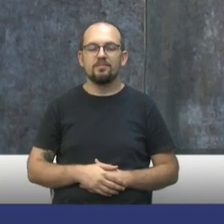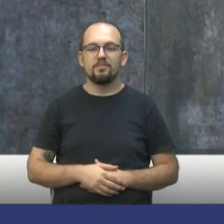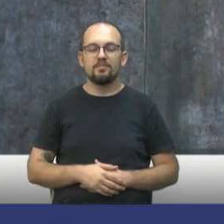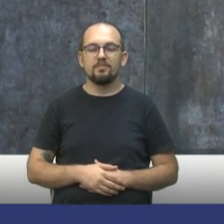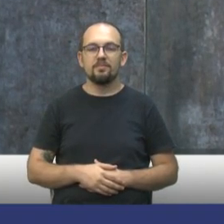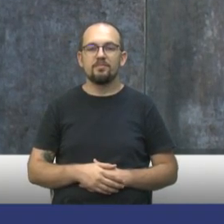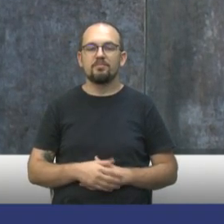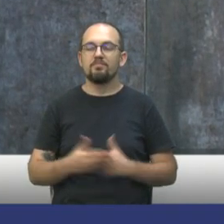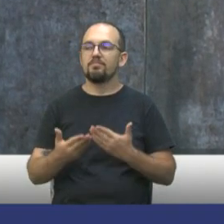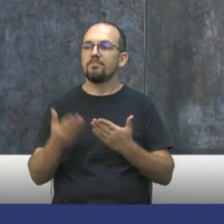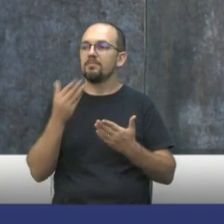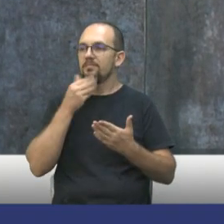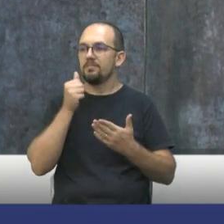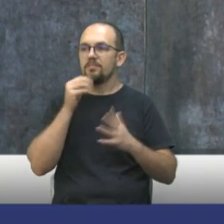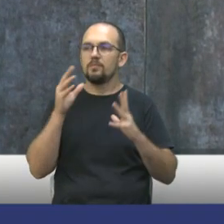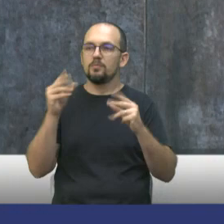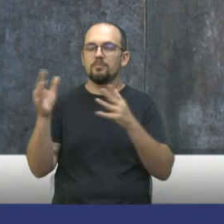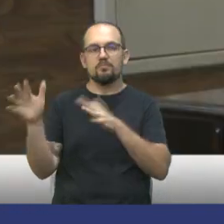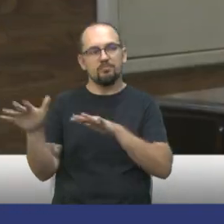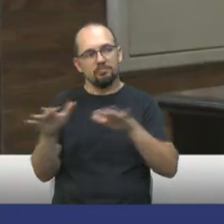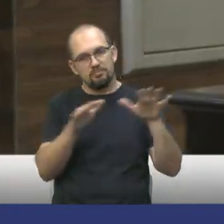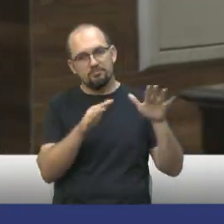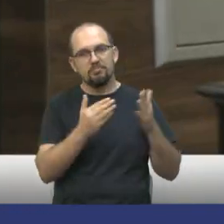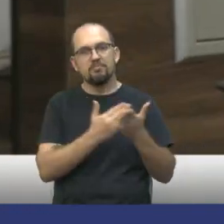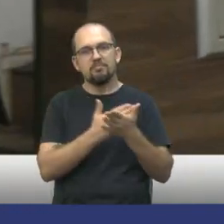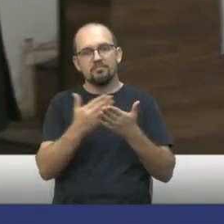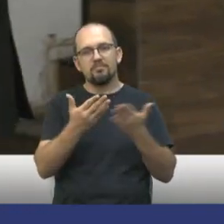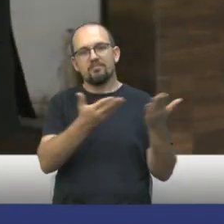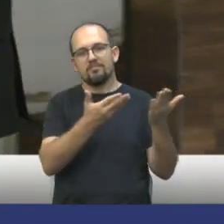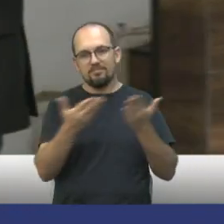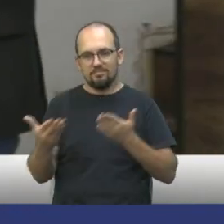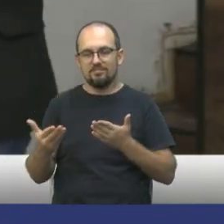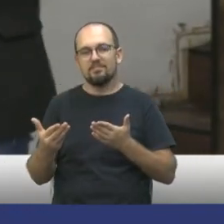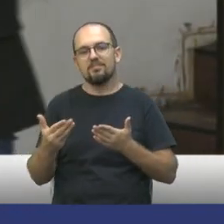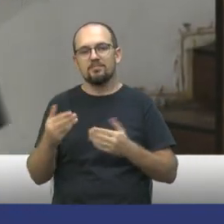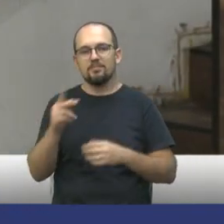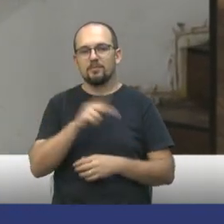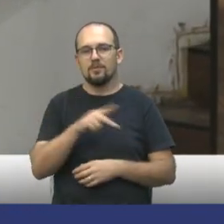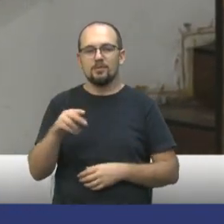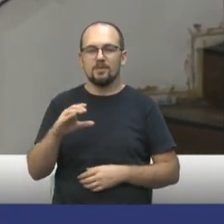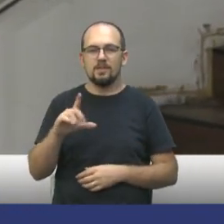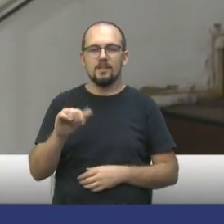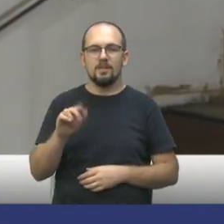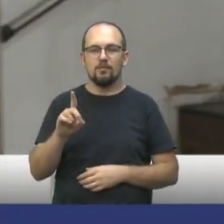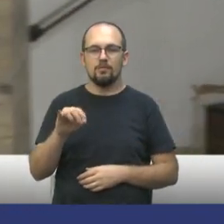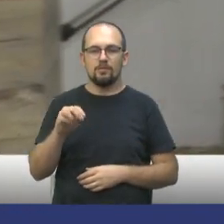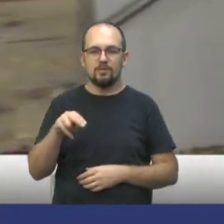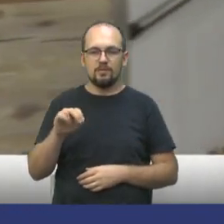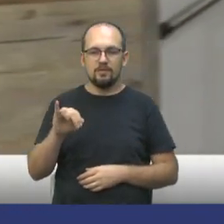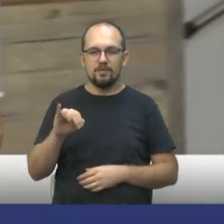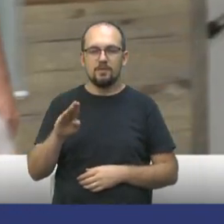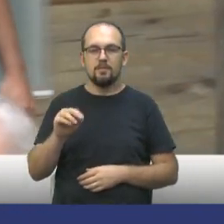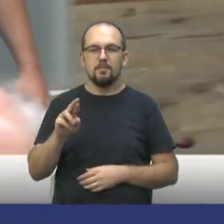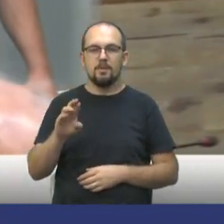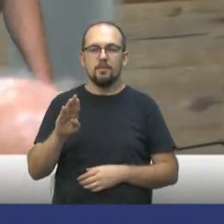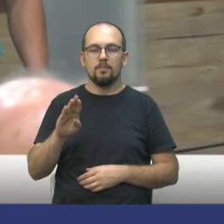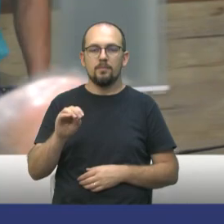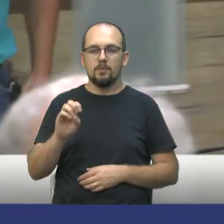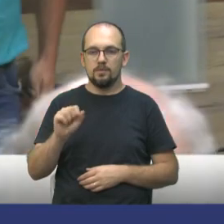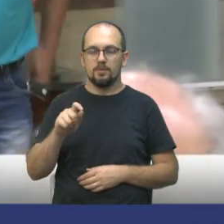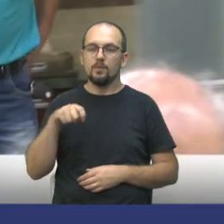Senhoras e senhores, vamos receber então com uma salva de palmas o mestre Claudinei Ronaldo Barbosa, o mestre Pezinho.